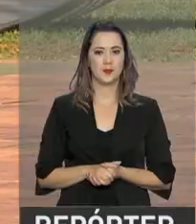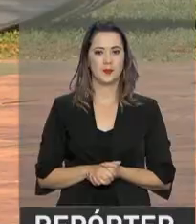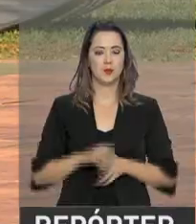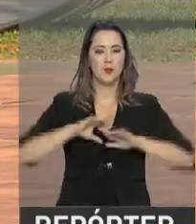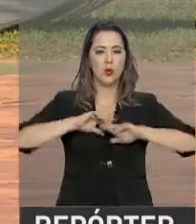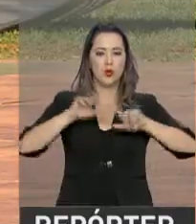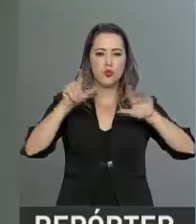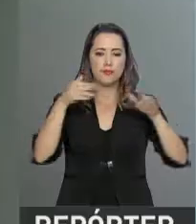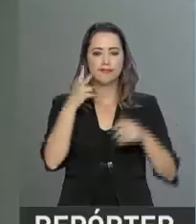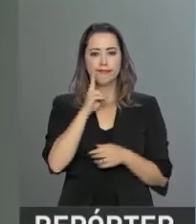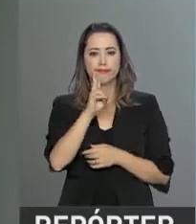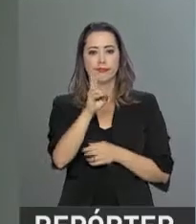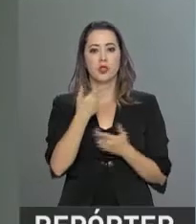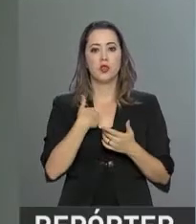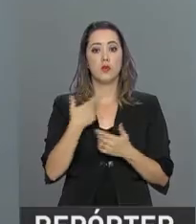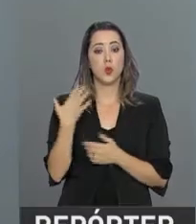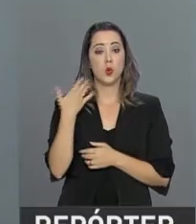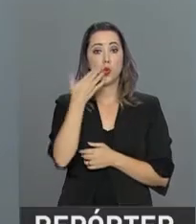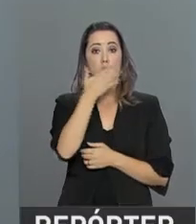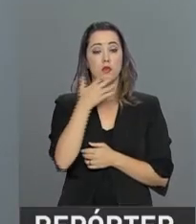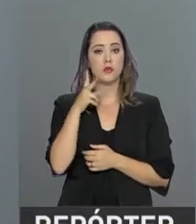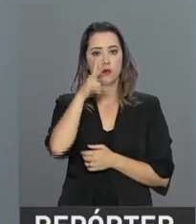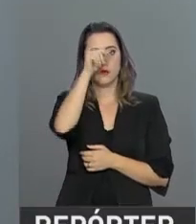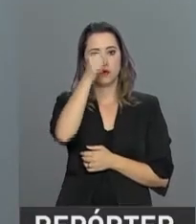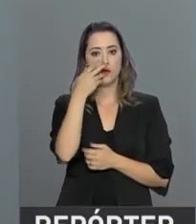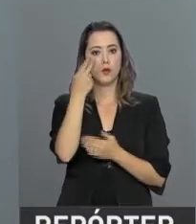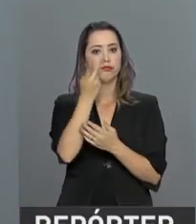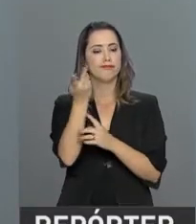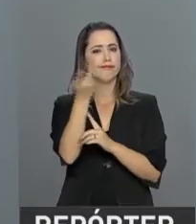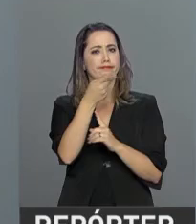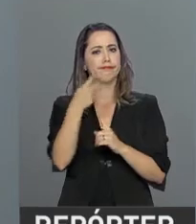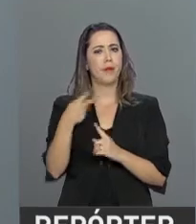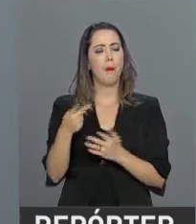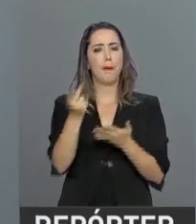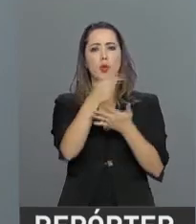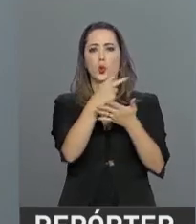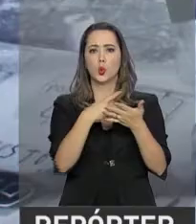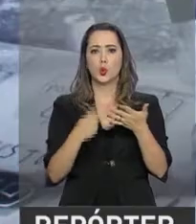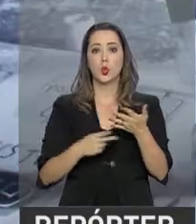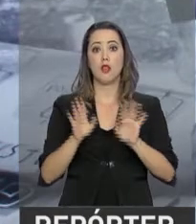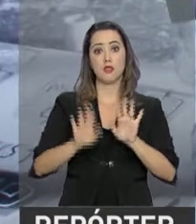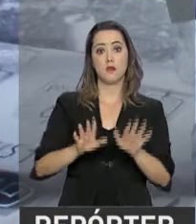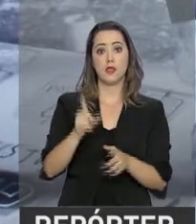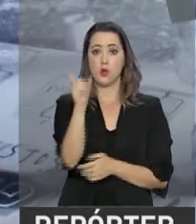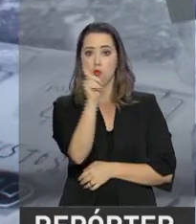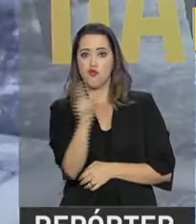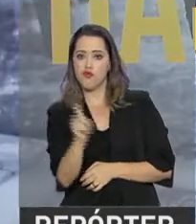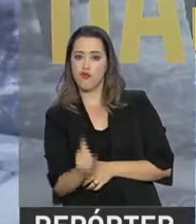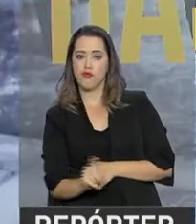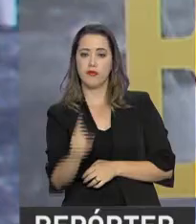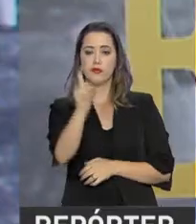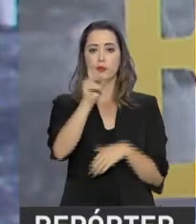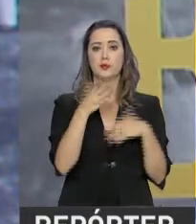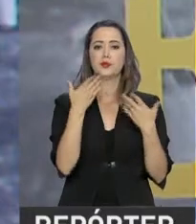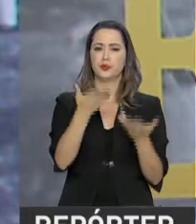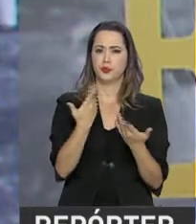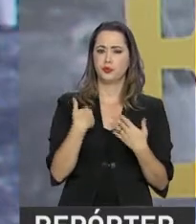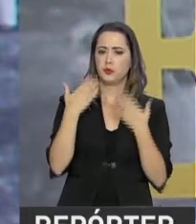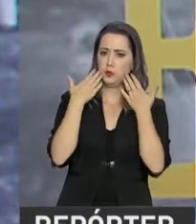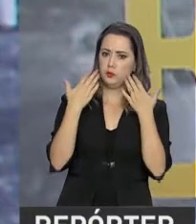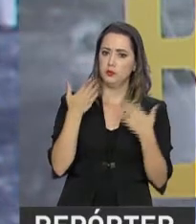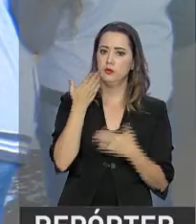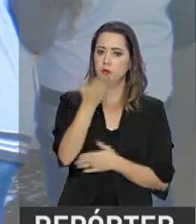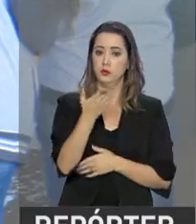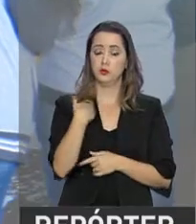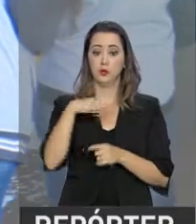Formas enigmáticas, cores fortes, pinturas poéticas, muitas feitas com spray. A exposição do norte-americano